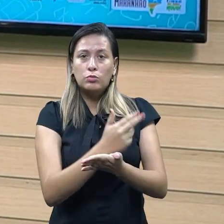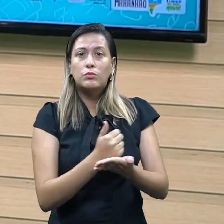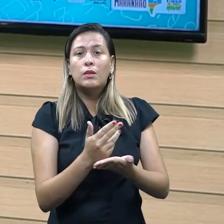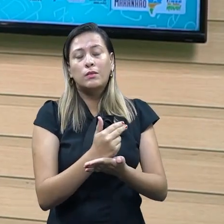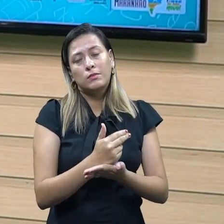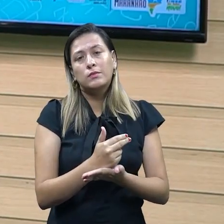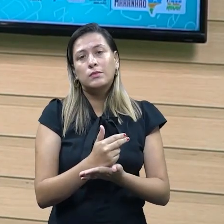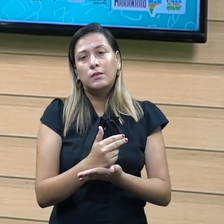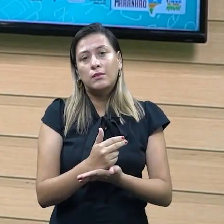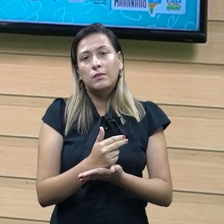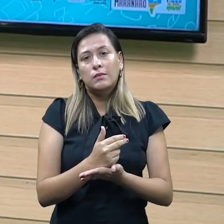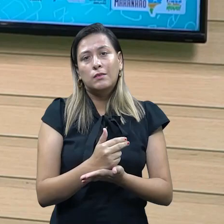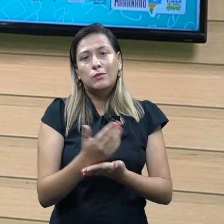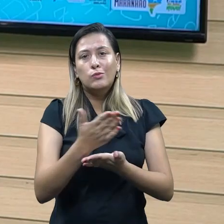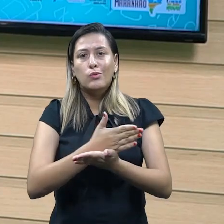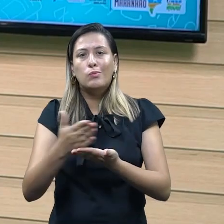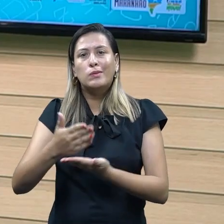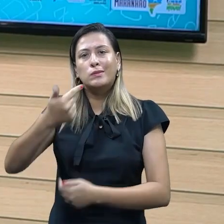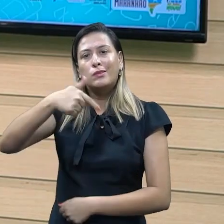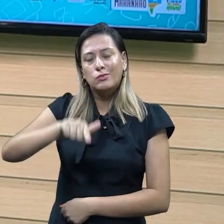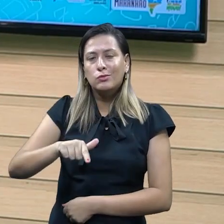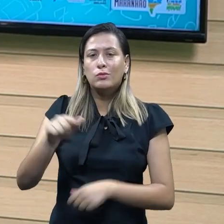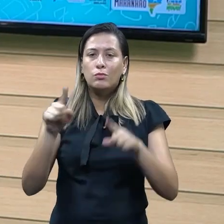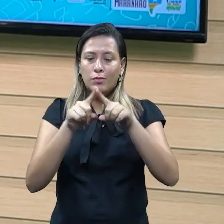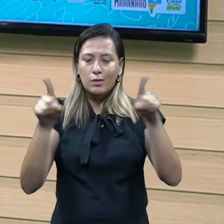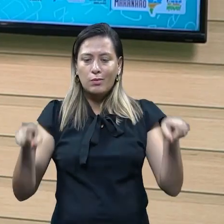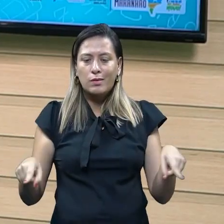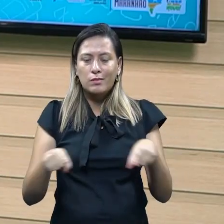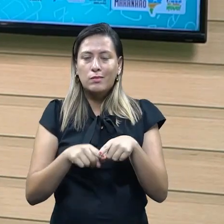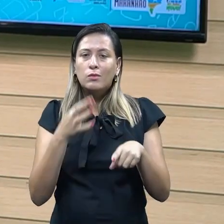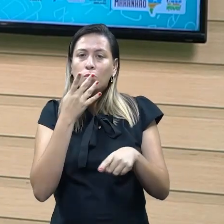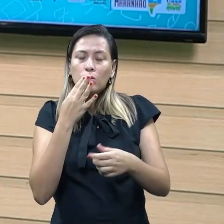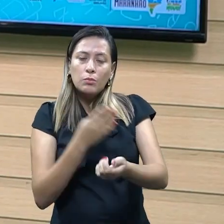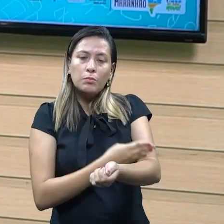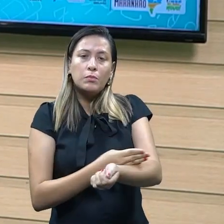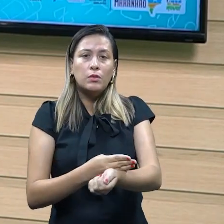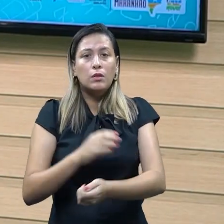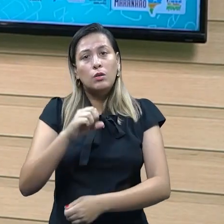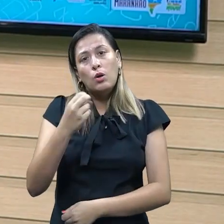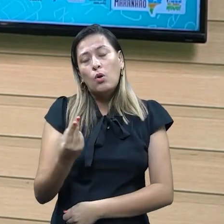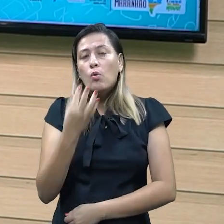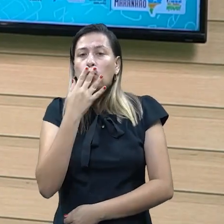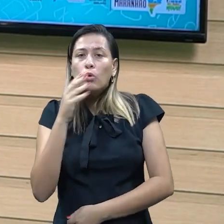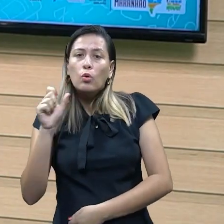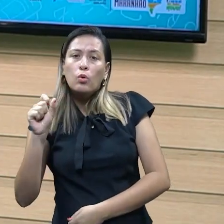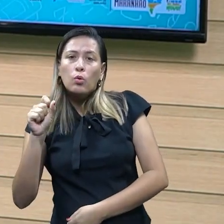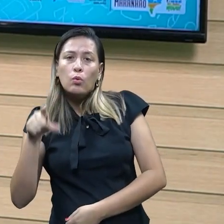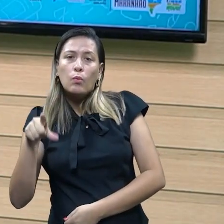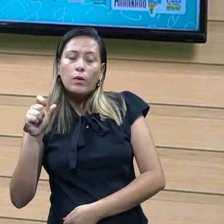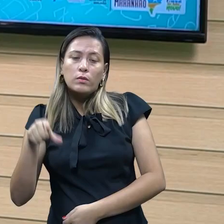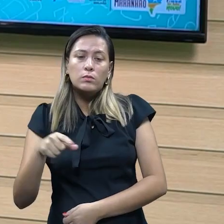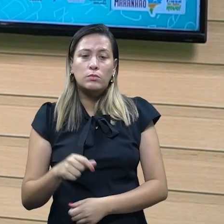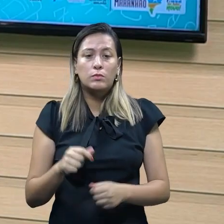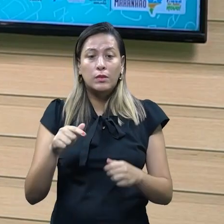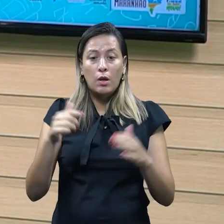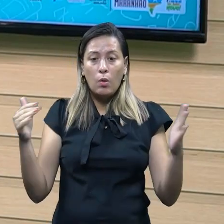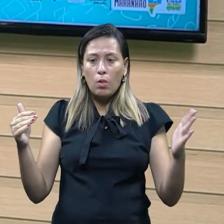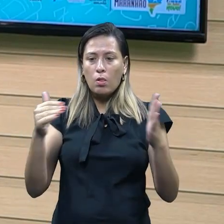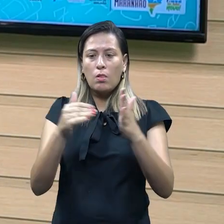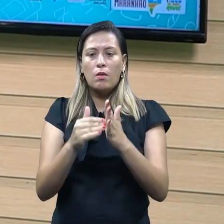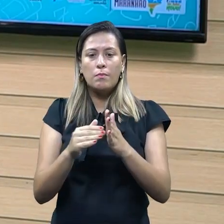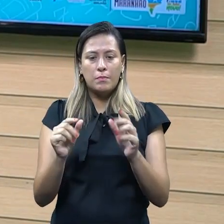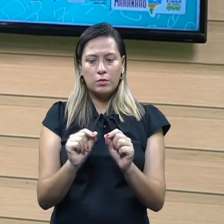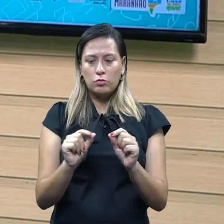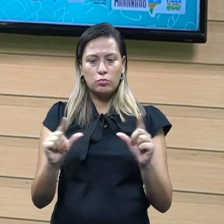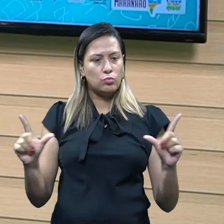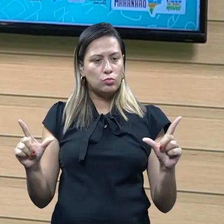desenho reiniciar, vai ser o nosso retângulo branco, e o azul, que ele vai indicar os limites deste